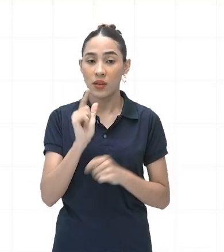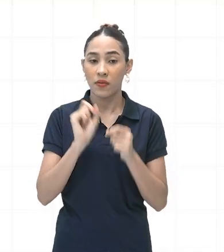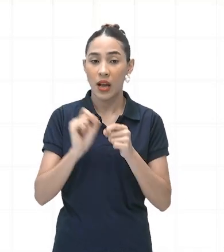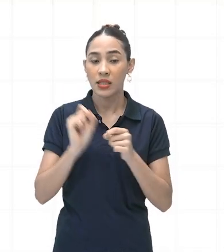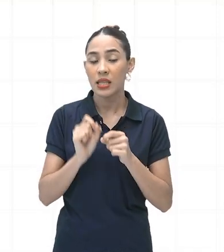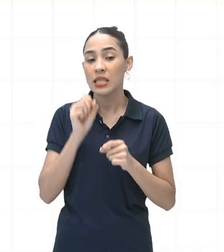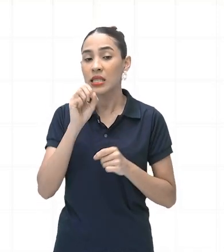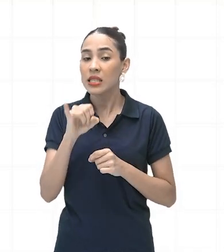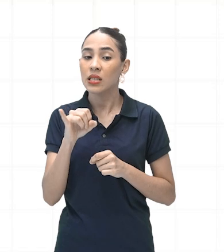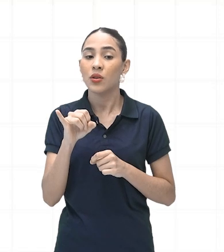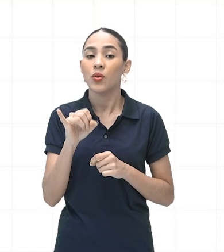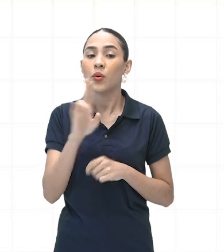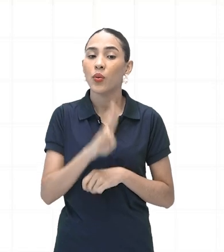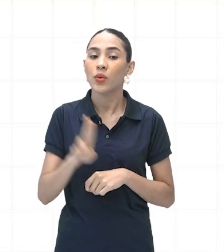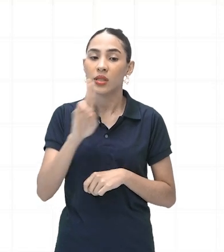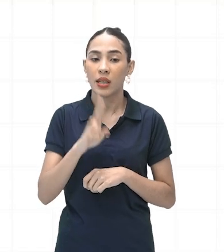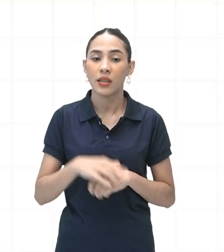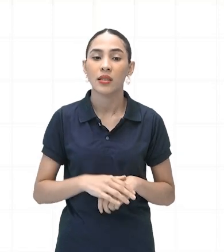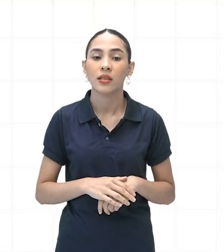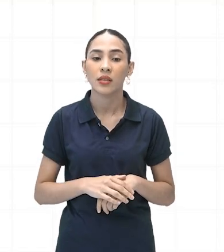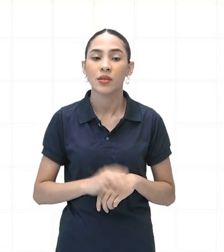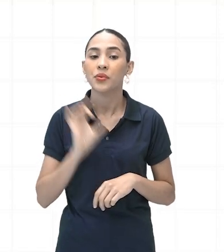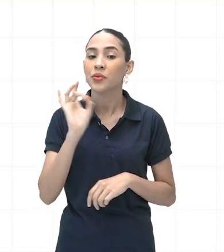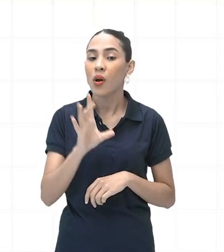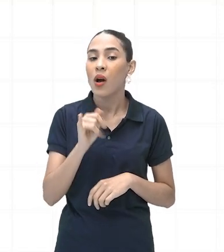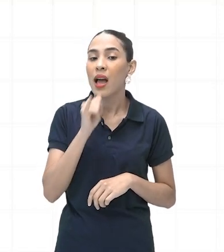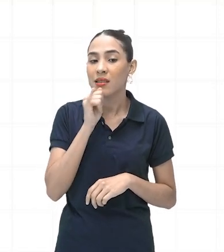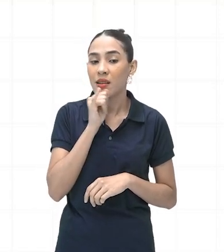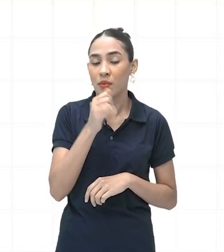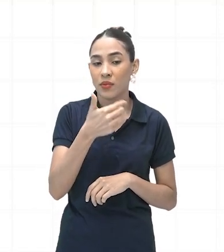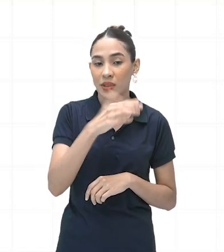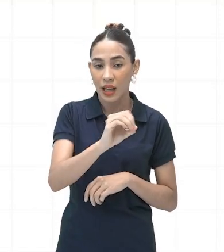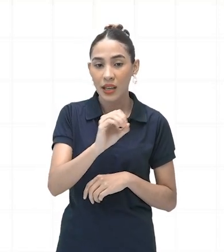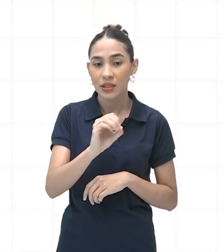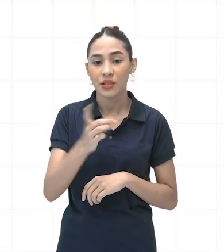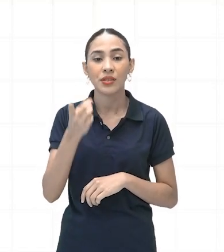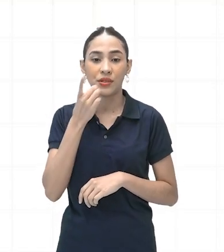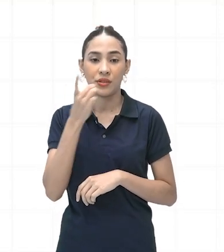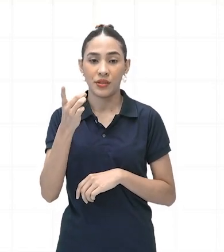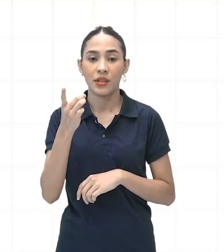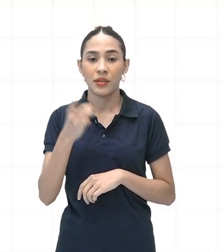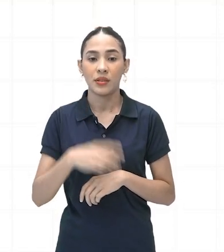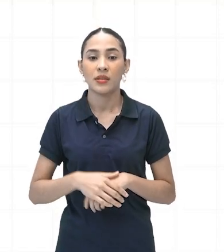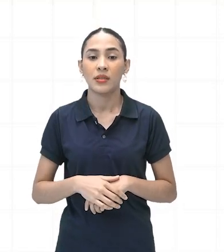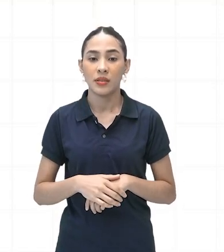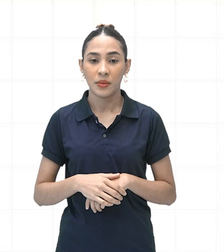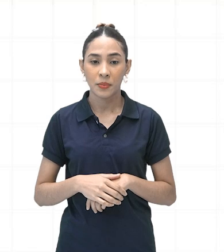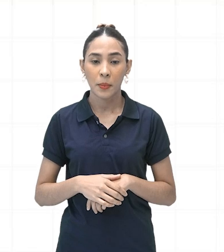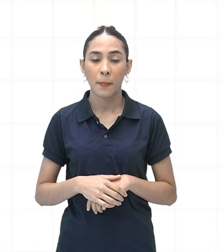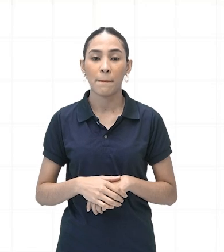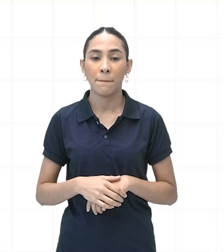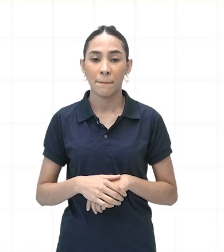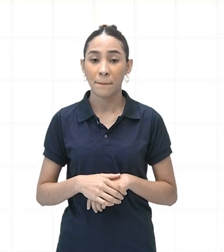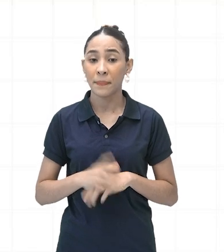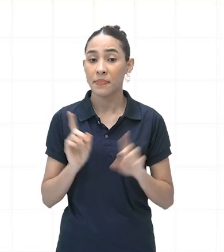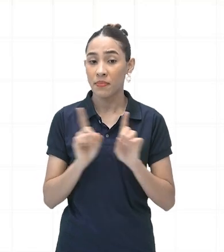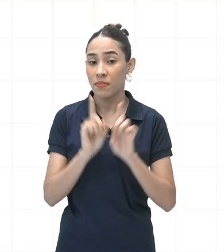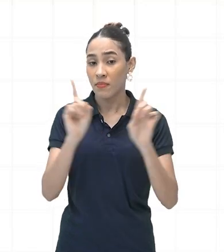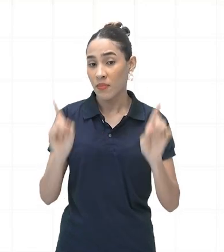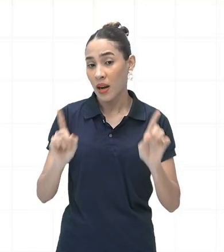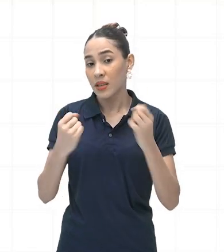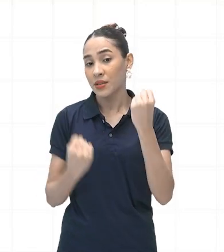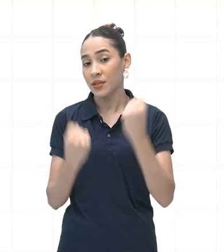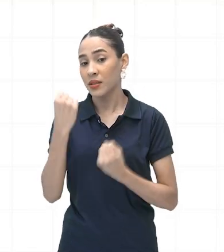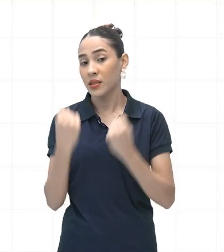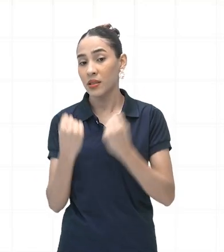se utilizasse apenas 10 dias, certo? Porém, ia